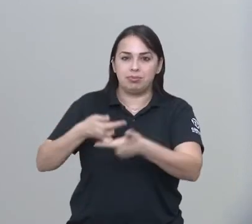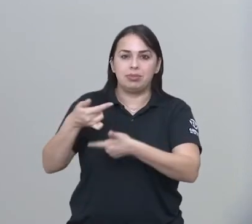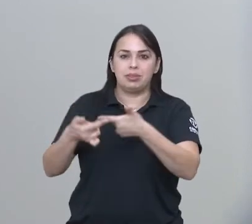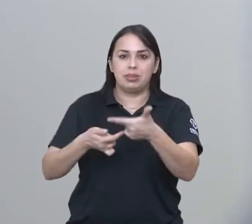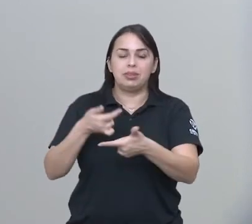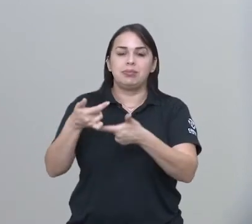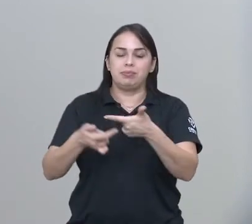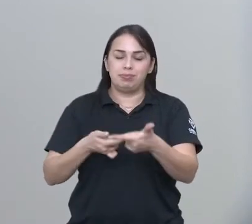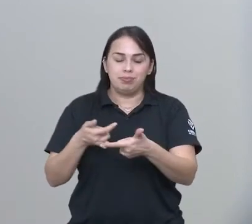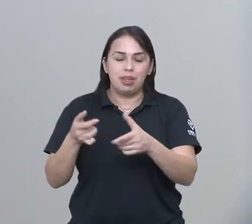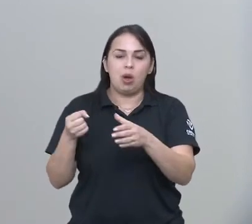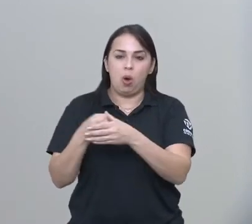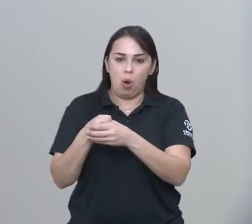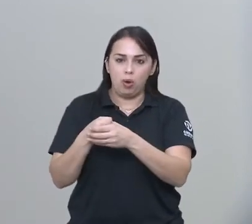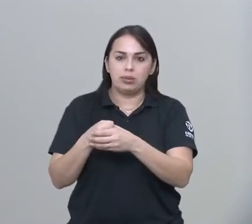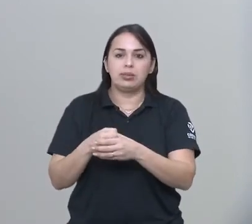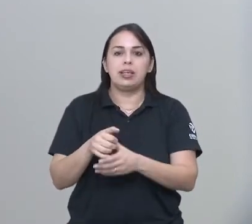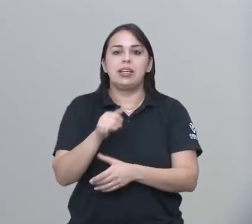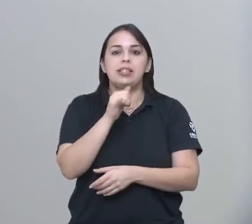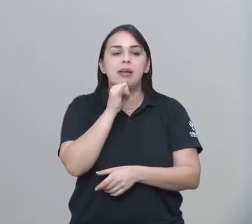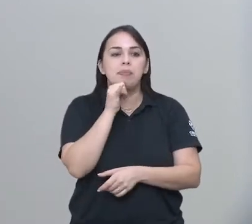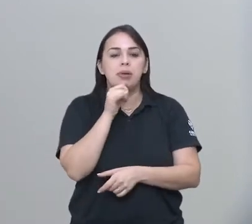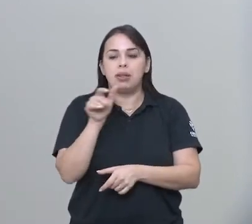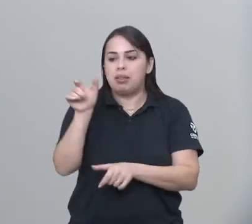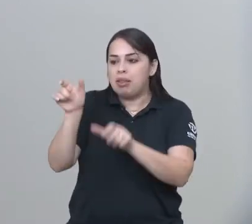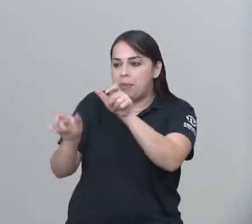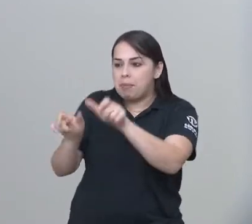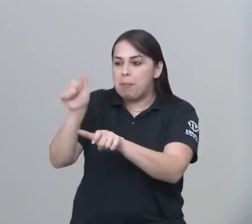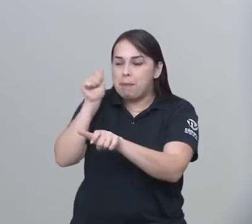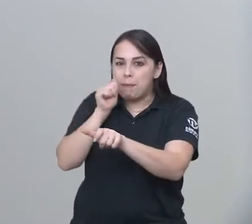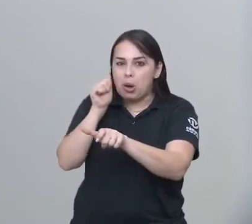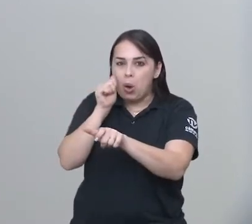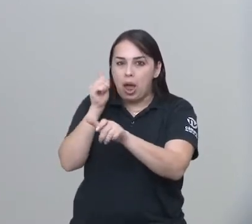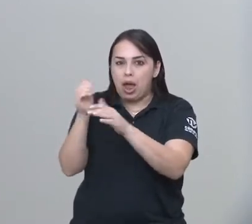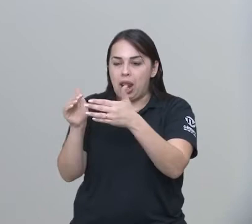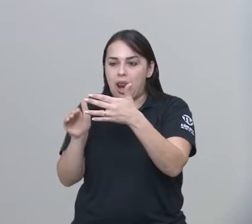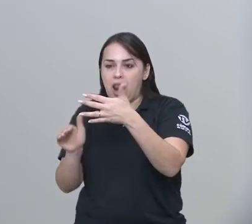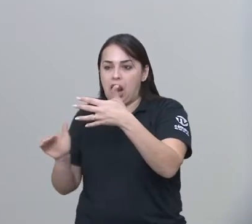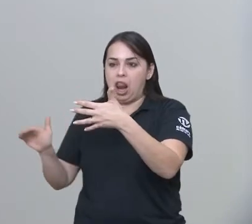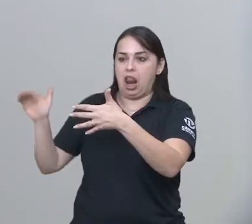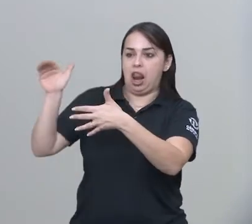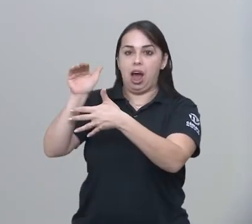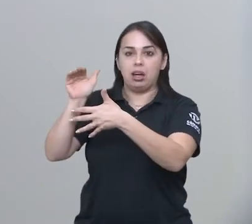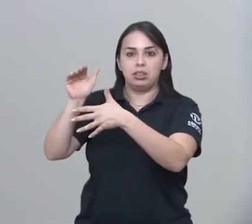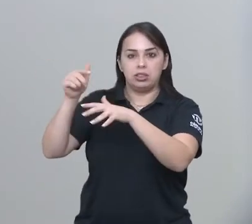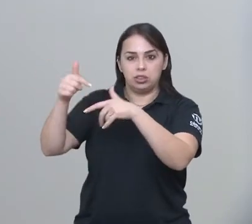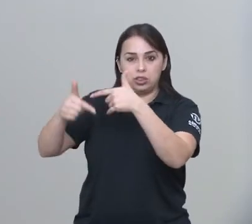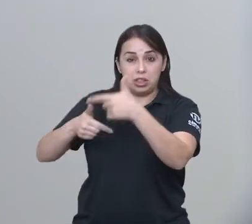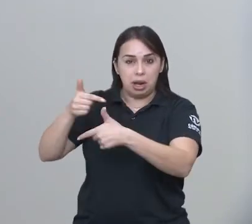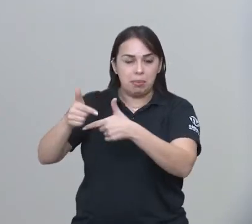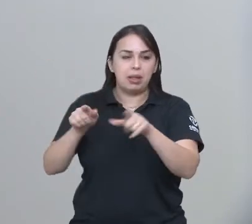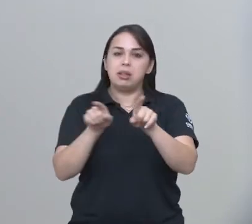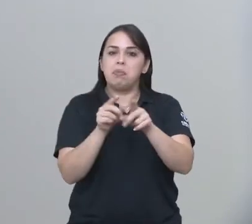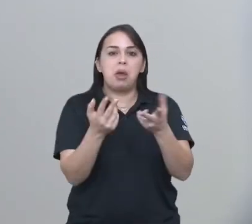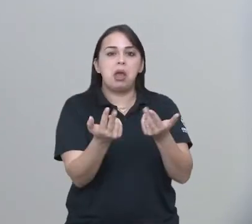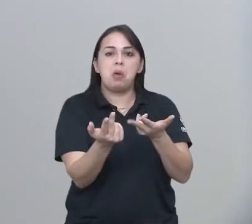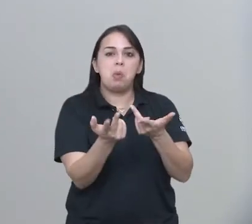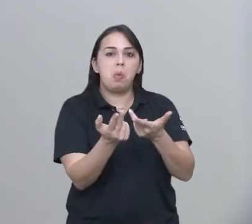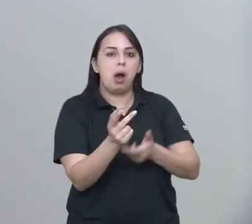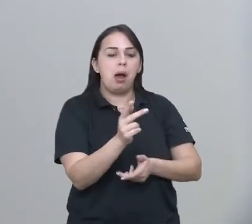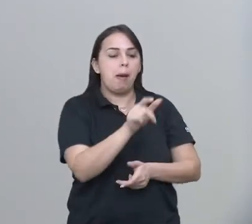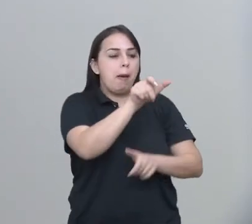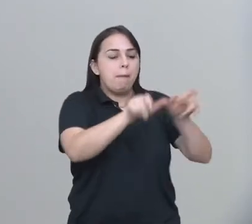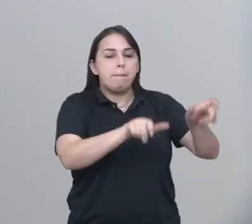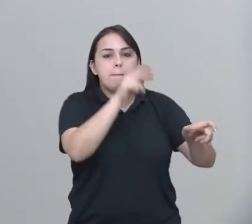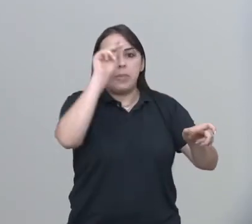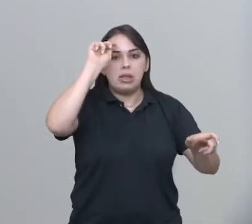temos como as mulheres, poucos negros na hierarquia de empresas, na hierarquia de